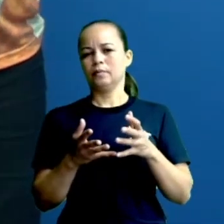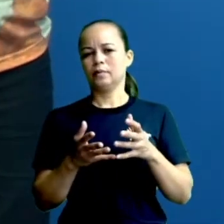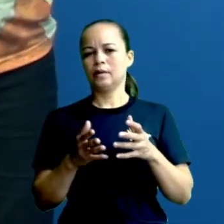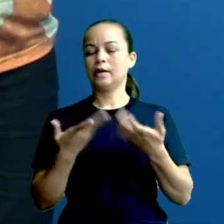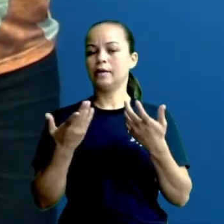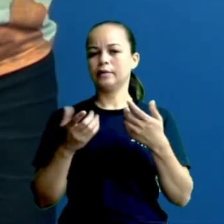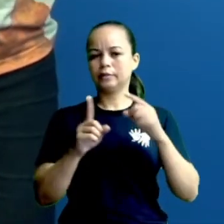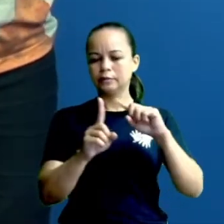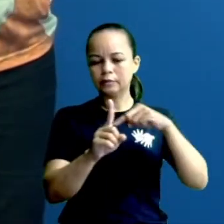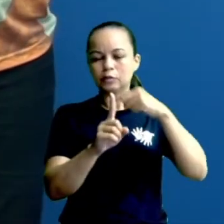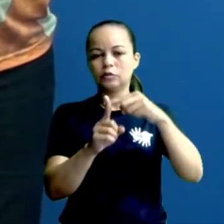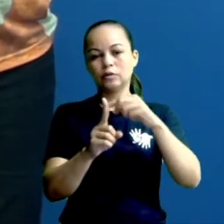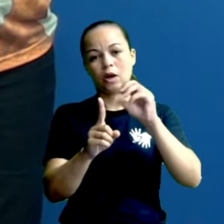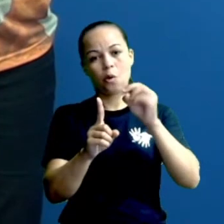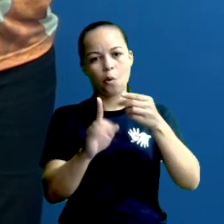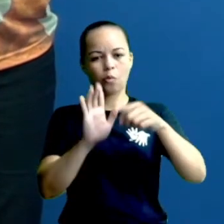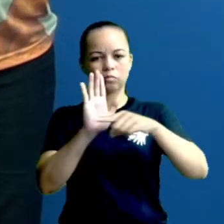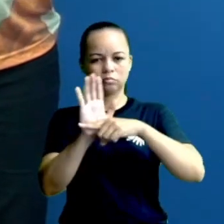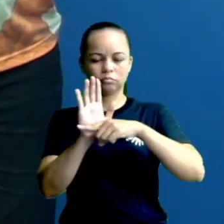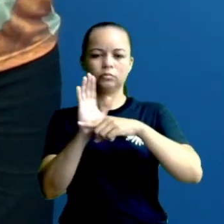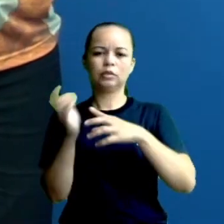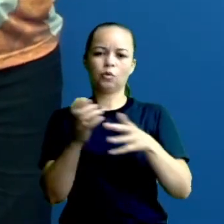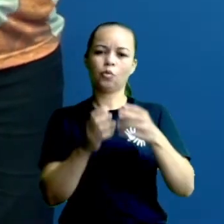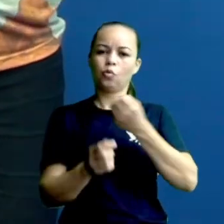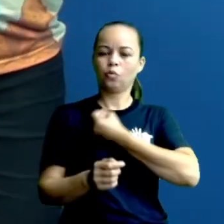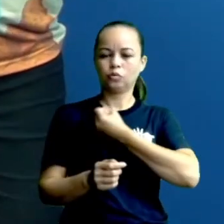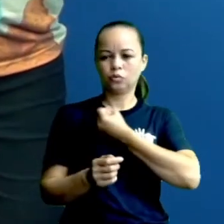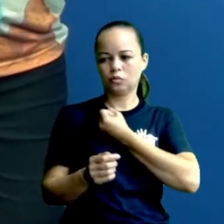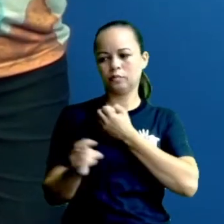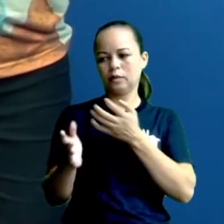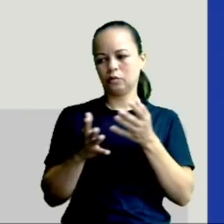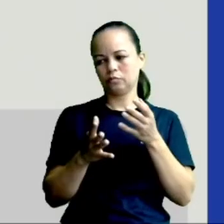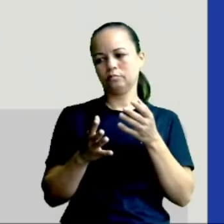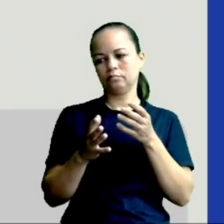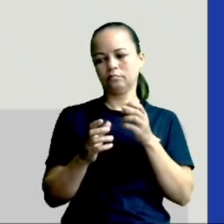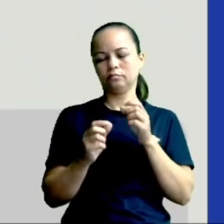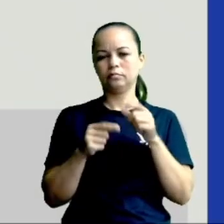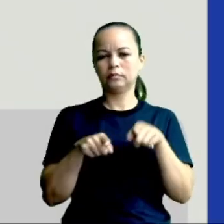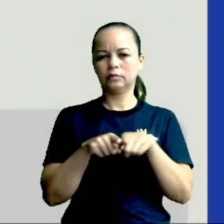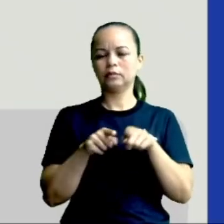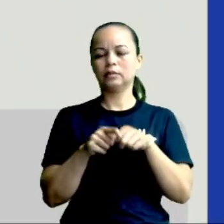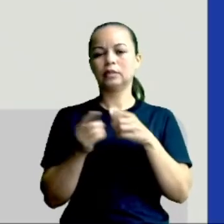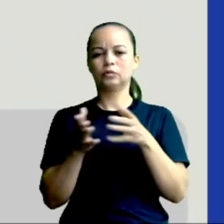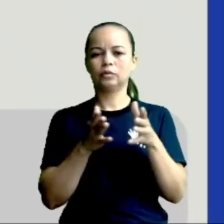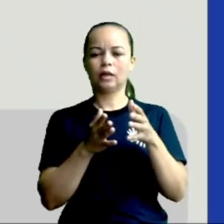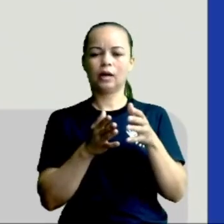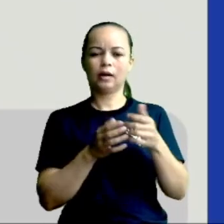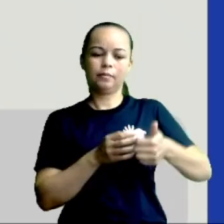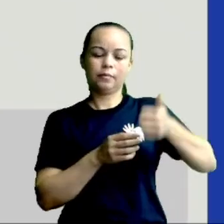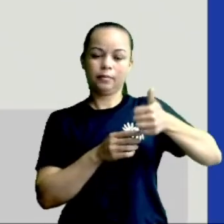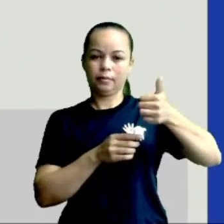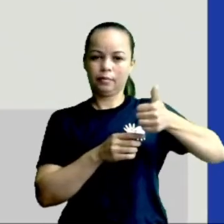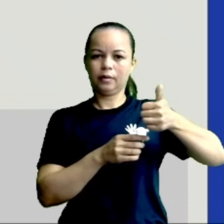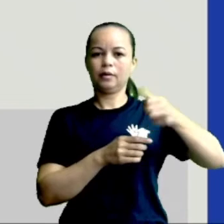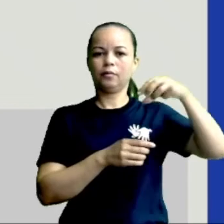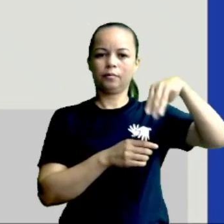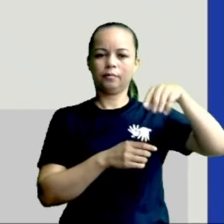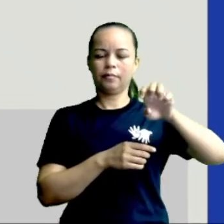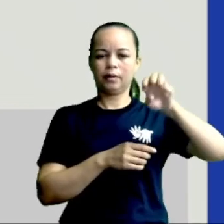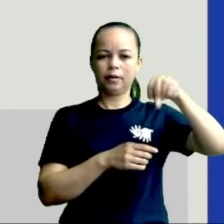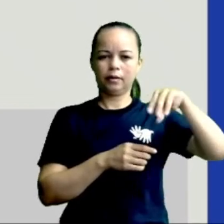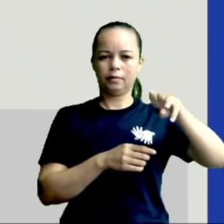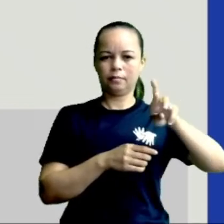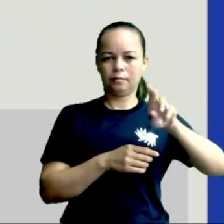diminuir mesmo número bom né ano tanto no primeiro membro da Igualdade